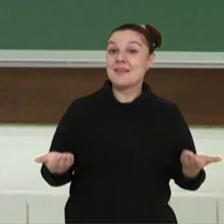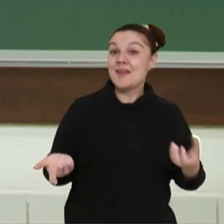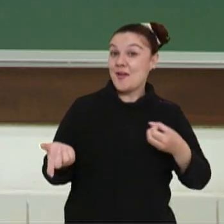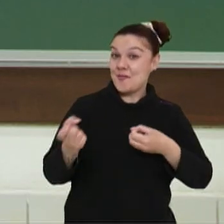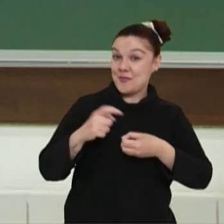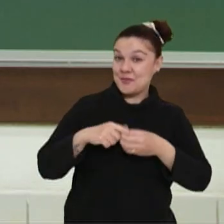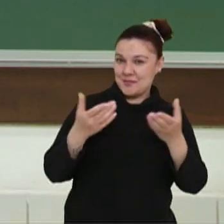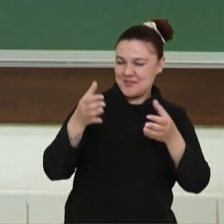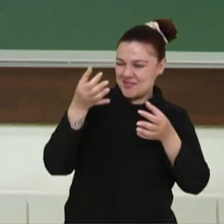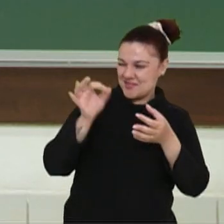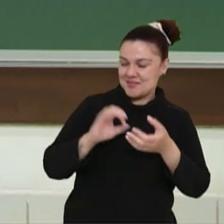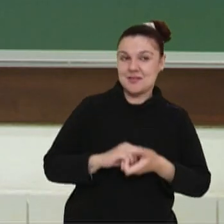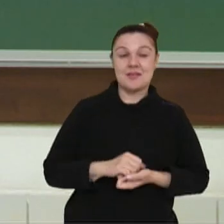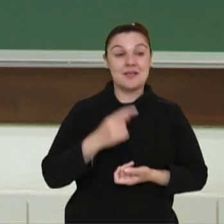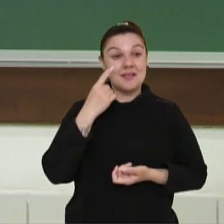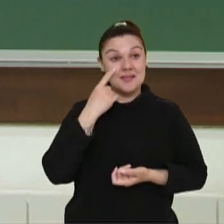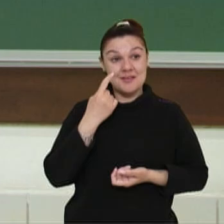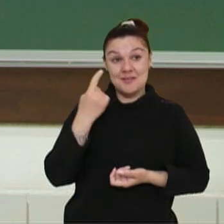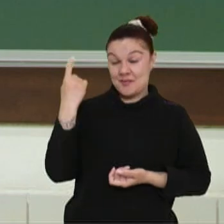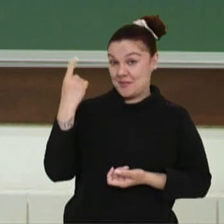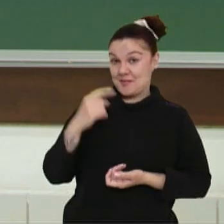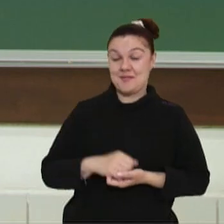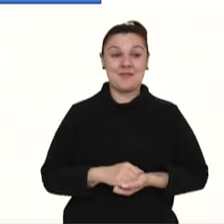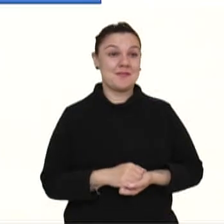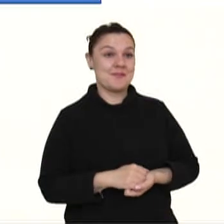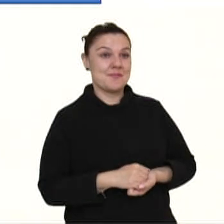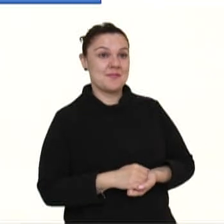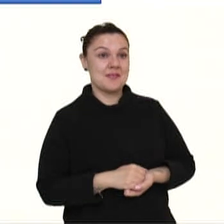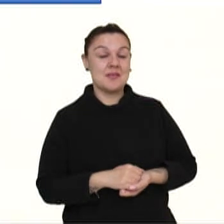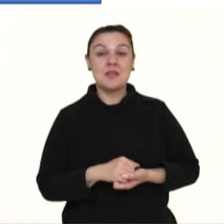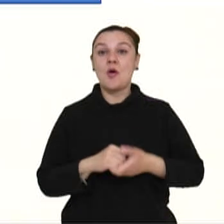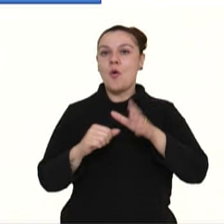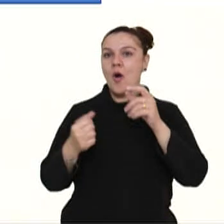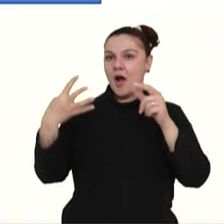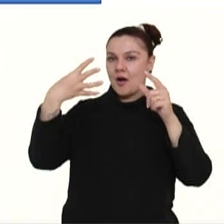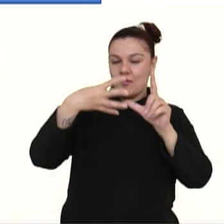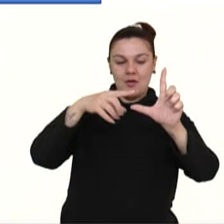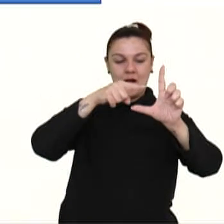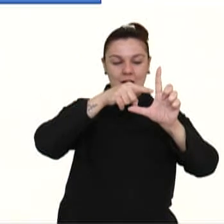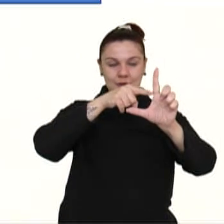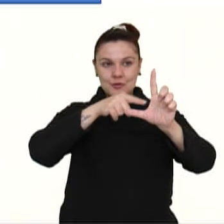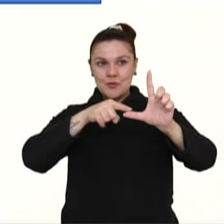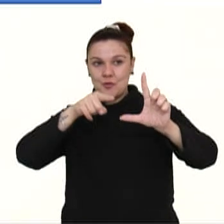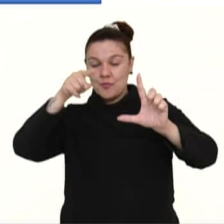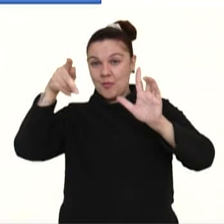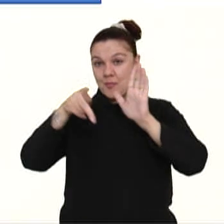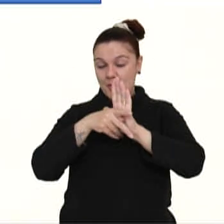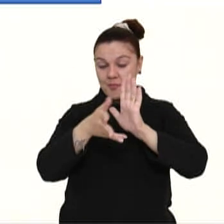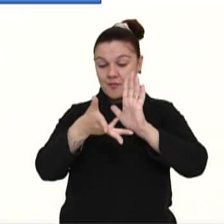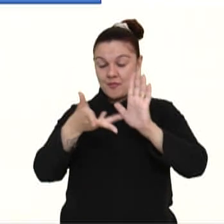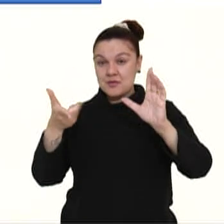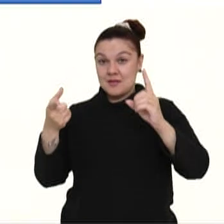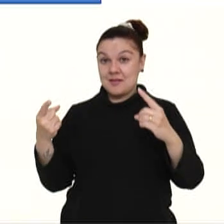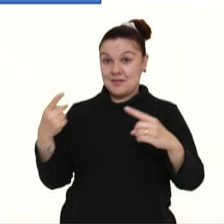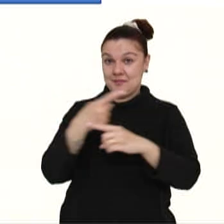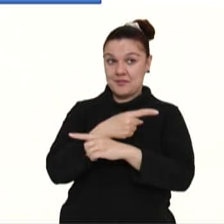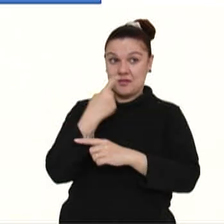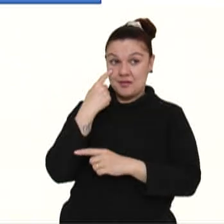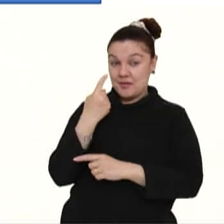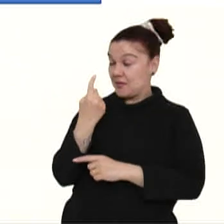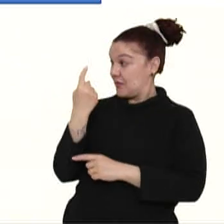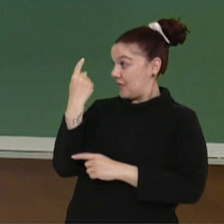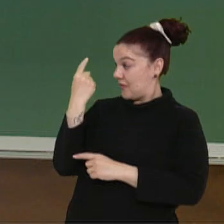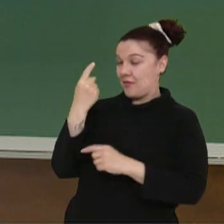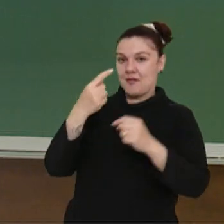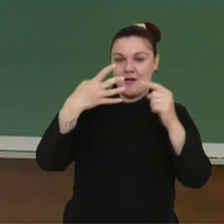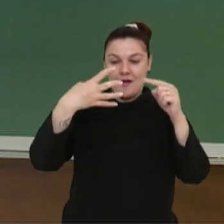Vamos para a correção? Olha só, a curva 4 corresponde à velocidade da reação inversa. Então, ele está mostrando essa